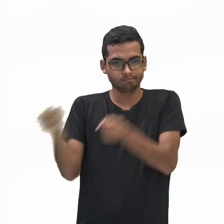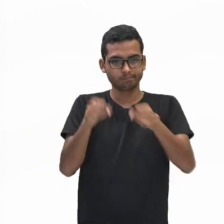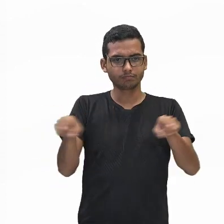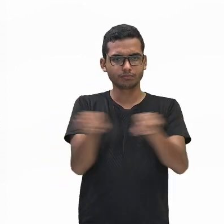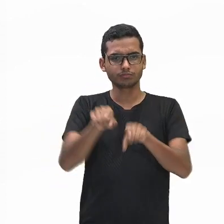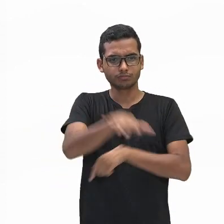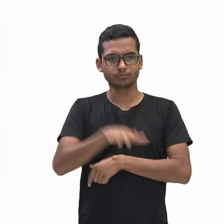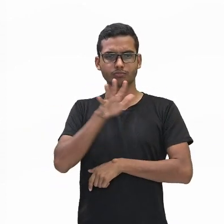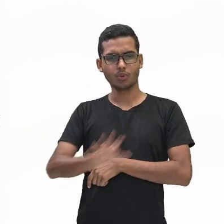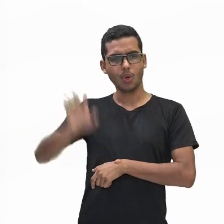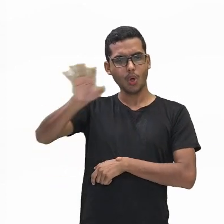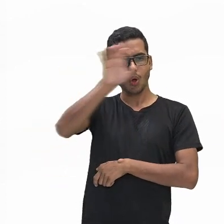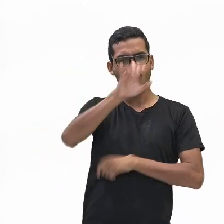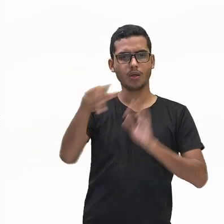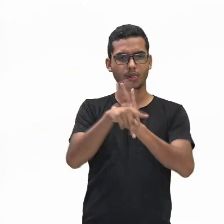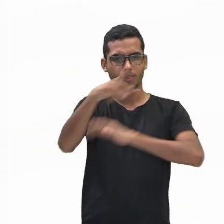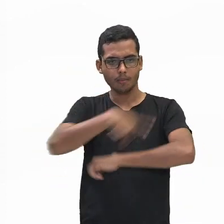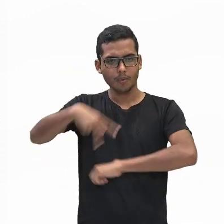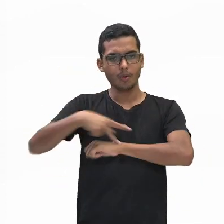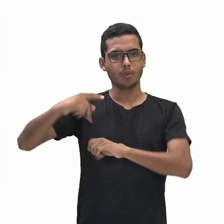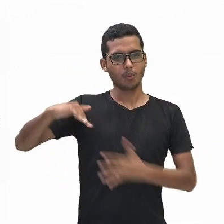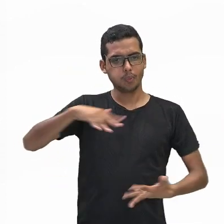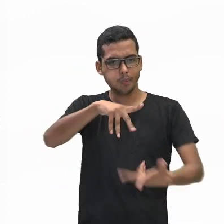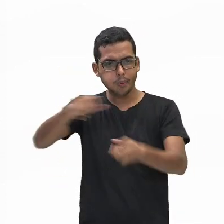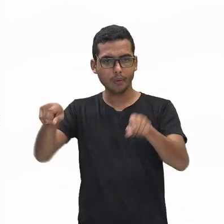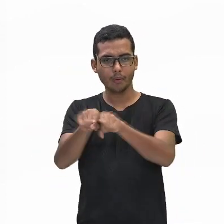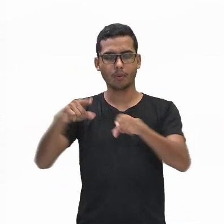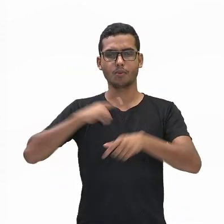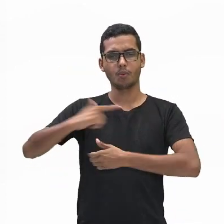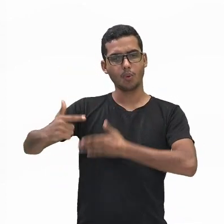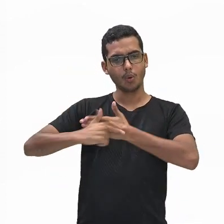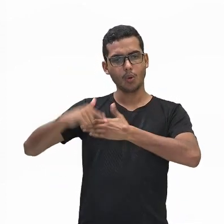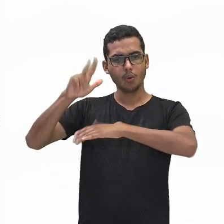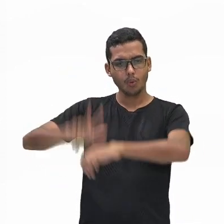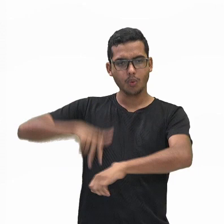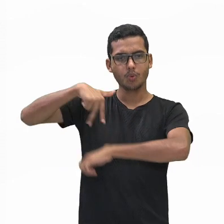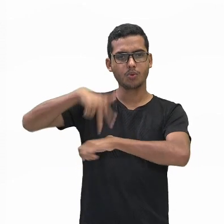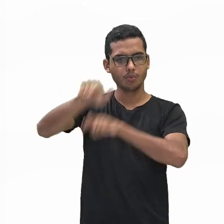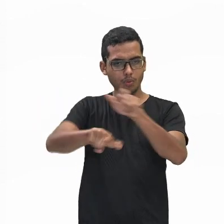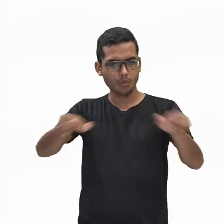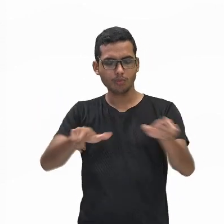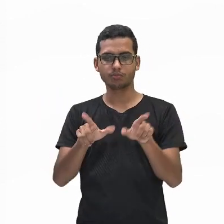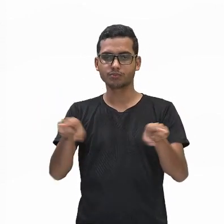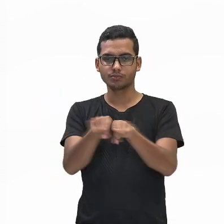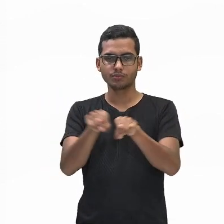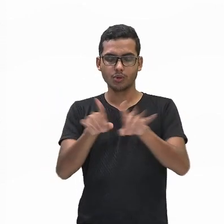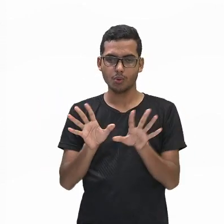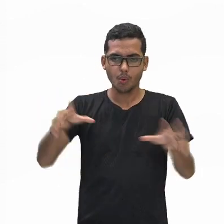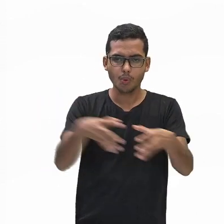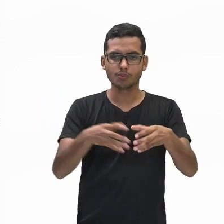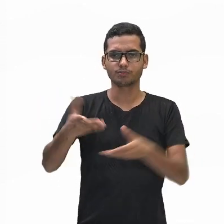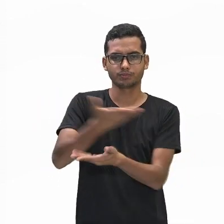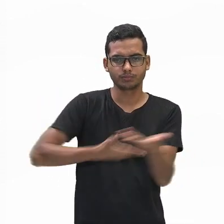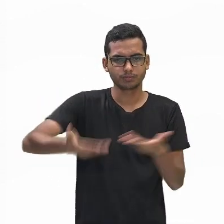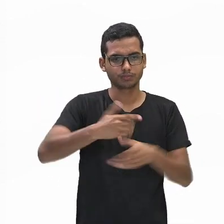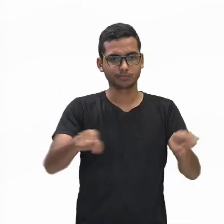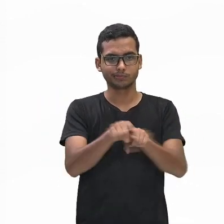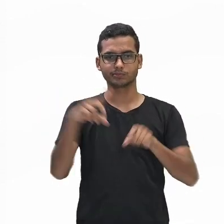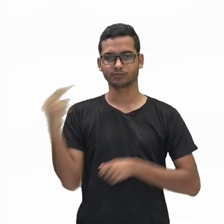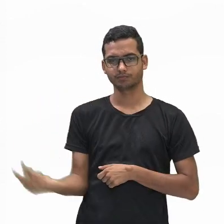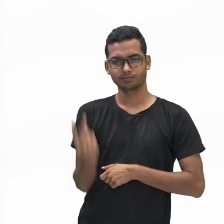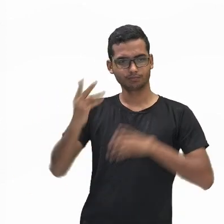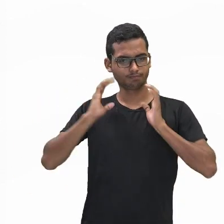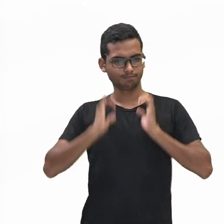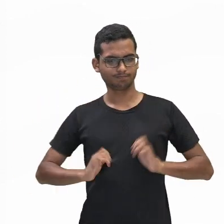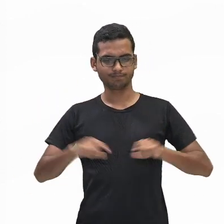bem como o papel desempenhado pelos sujeitos e coletividades, que somos nós, mediante os valores